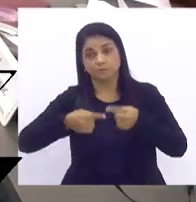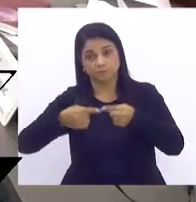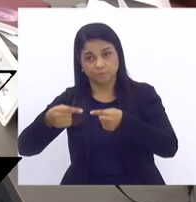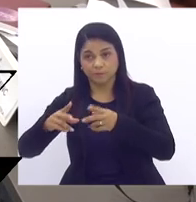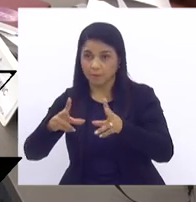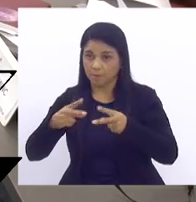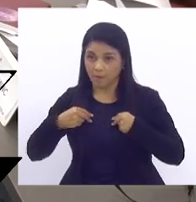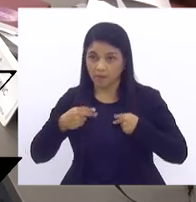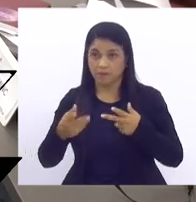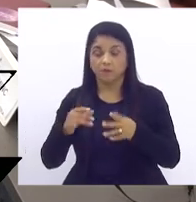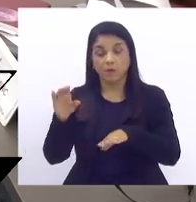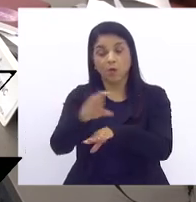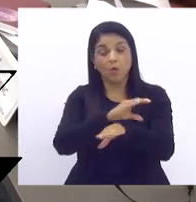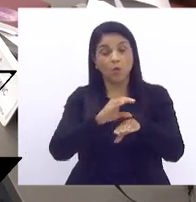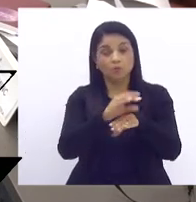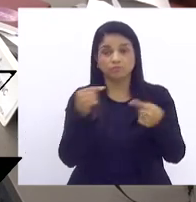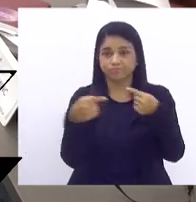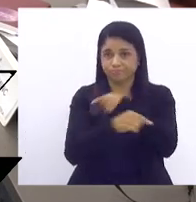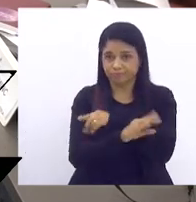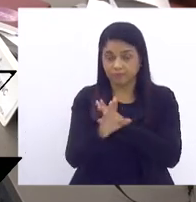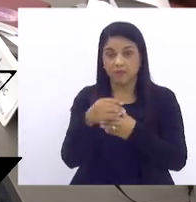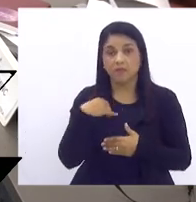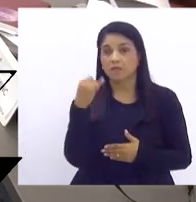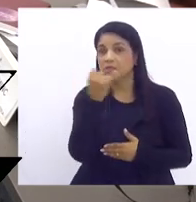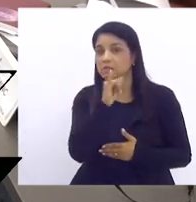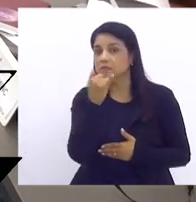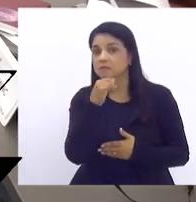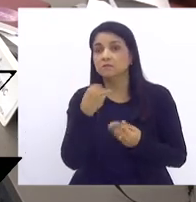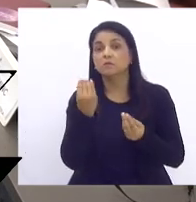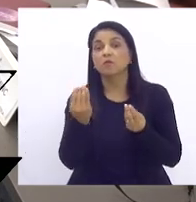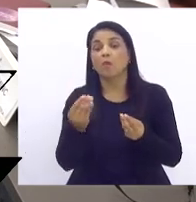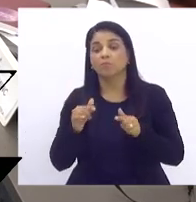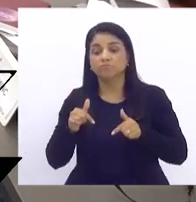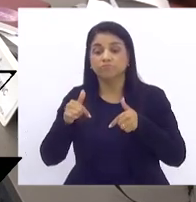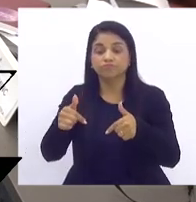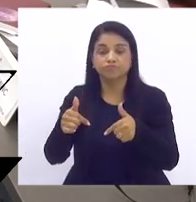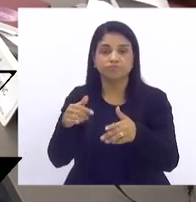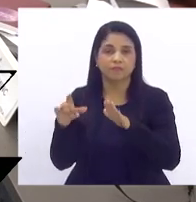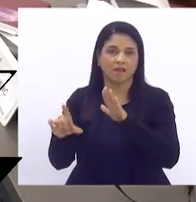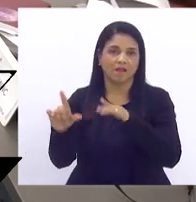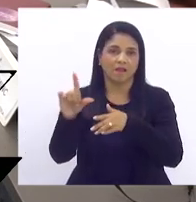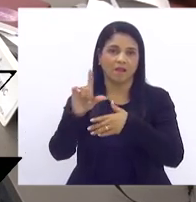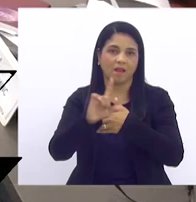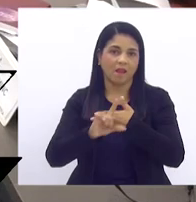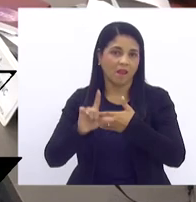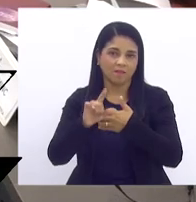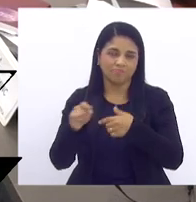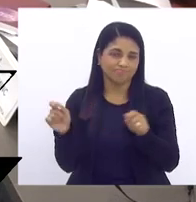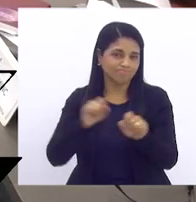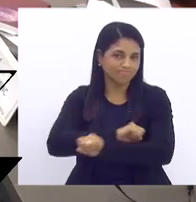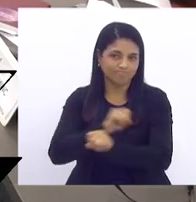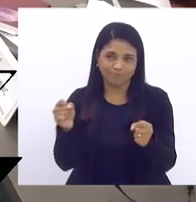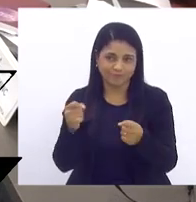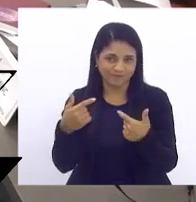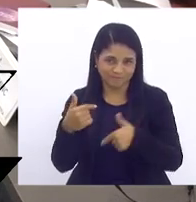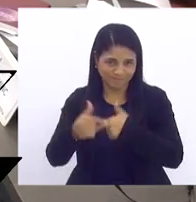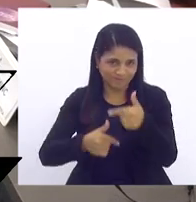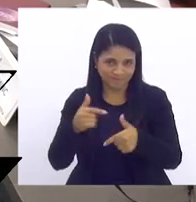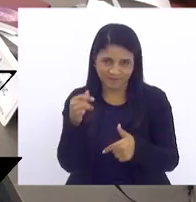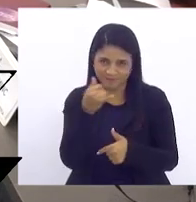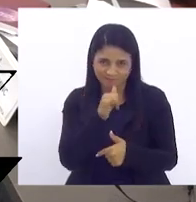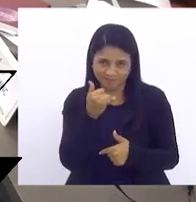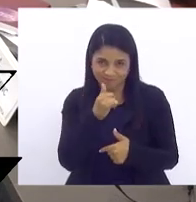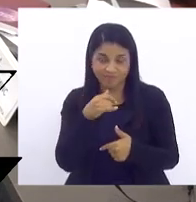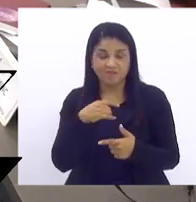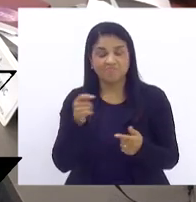a questão da inconstitucionalidade, em primeiro lugar, na energia elétrica, a gente não tem competência para legislar sobre o serviço de energia elétrica. Por mais que